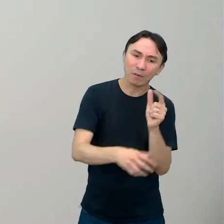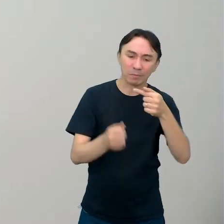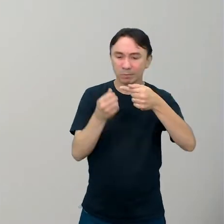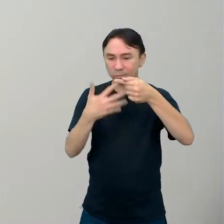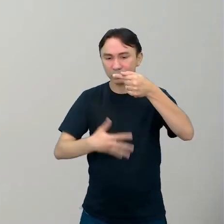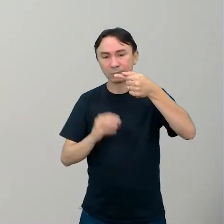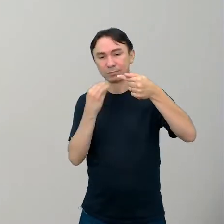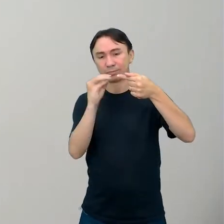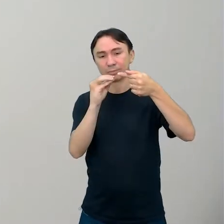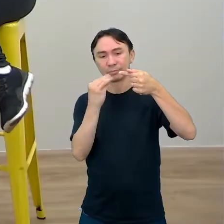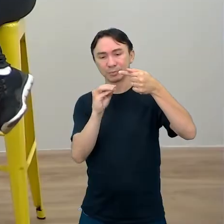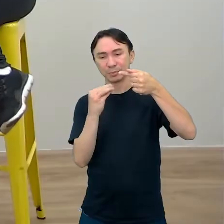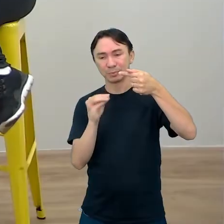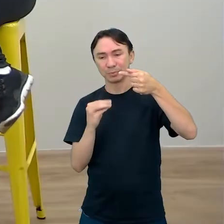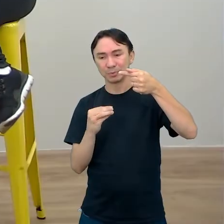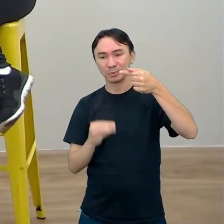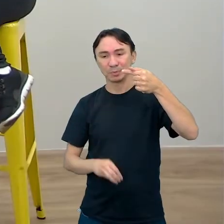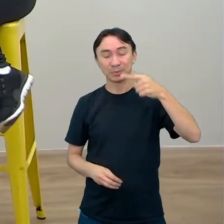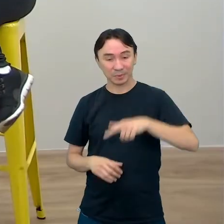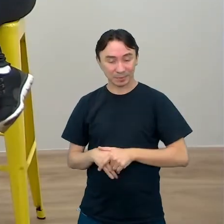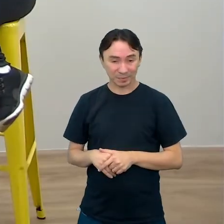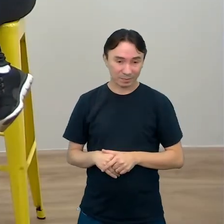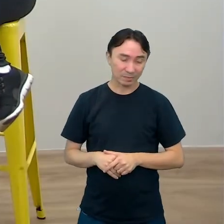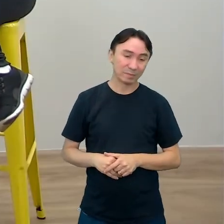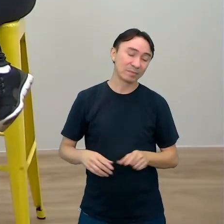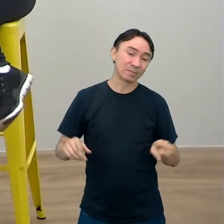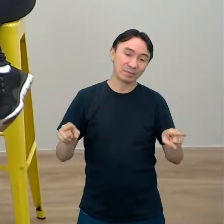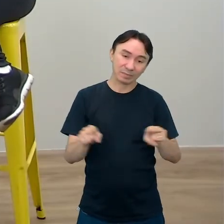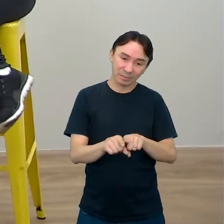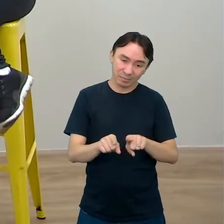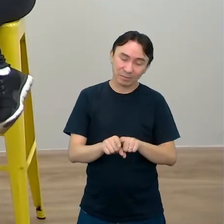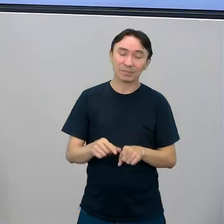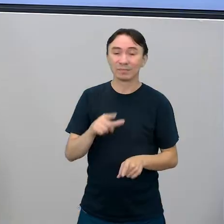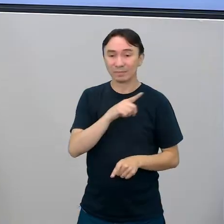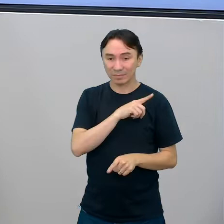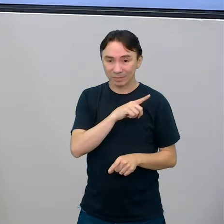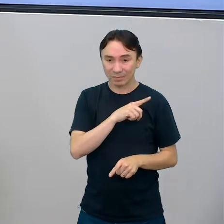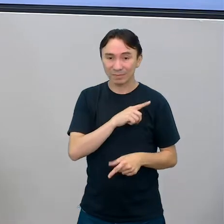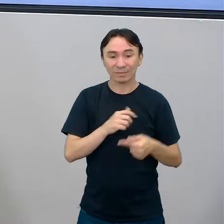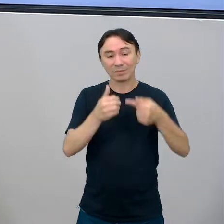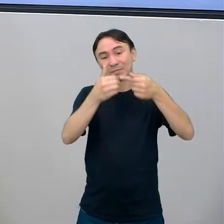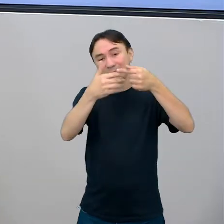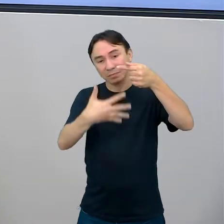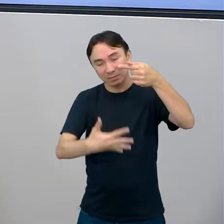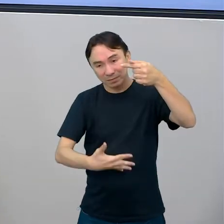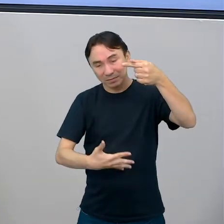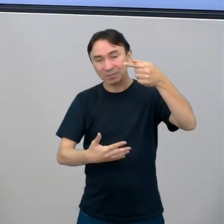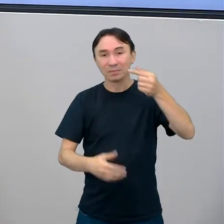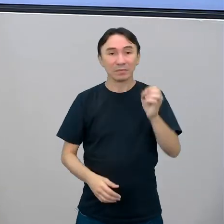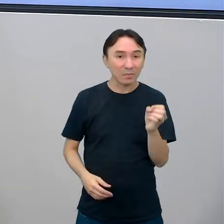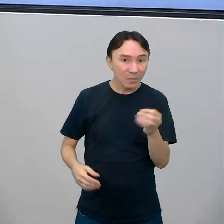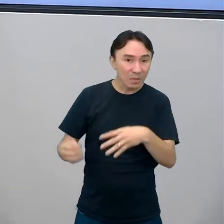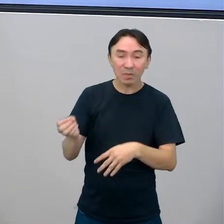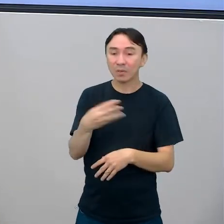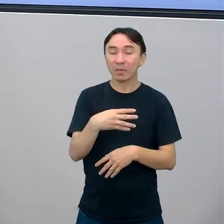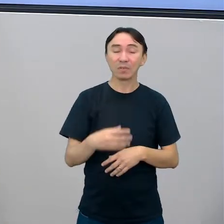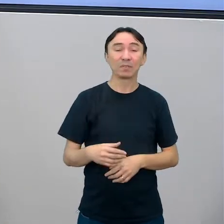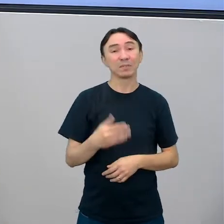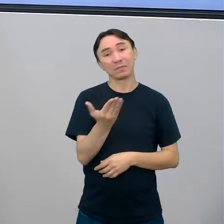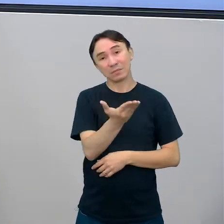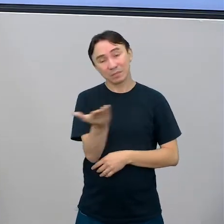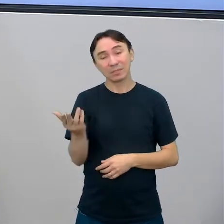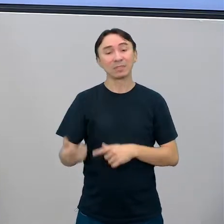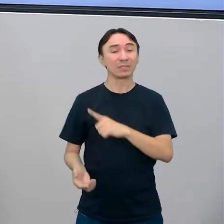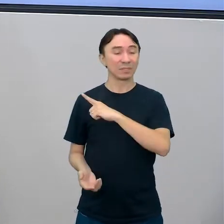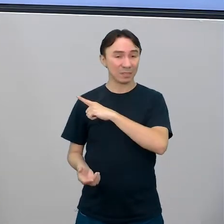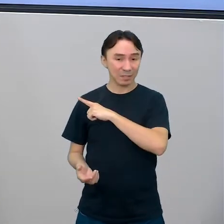gente. Mesmo porque eles vão ver essas palavras, né, com mais frequência entre os componentes